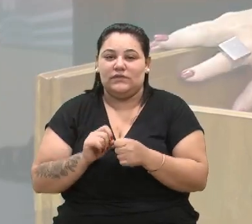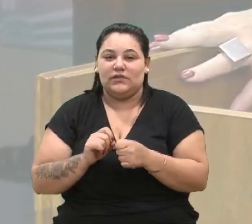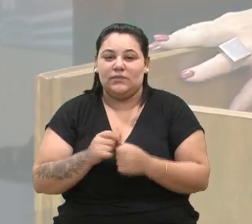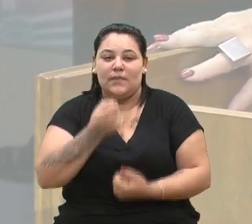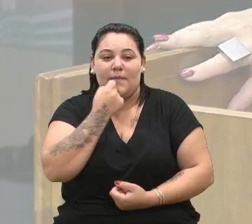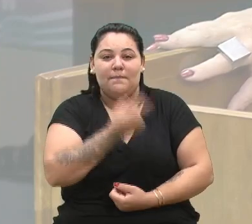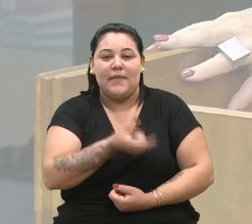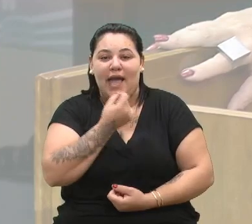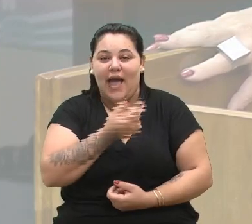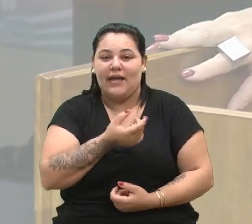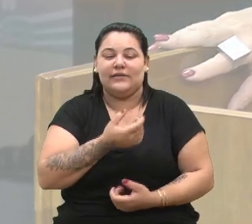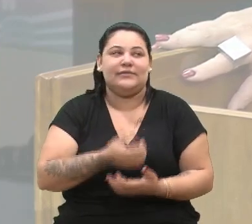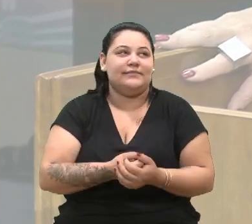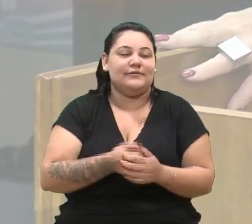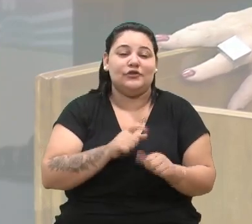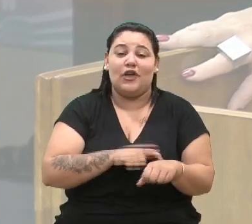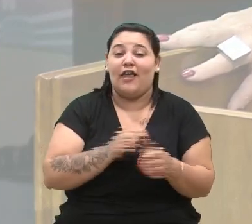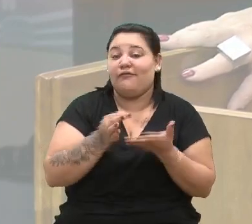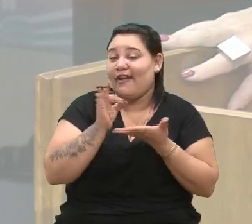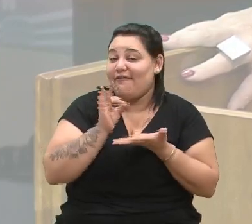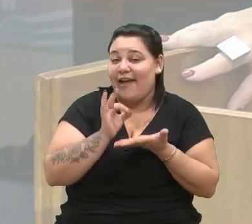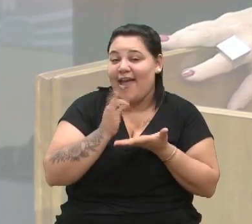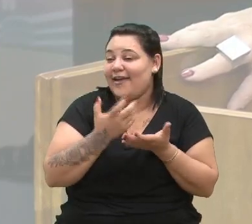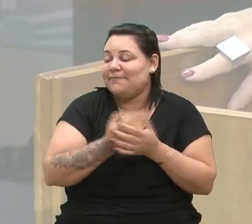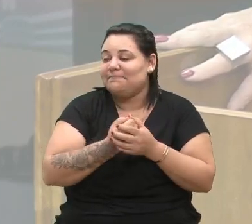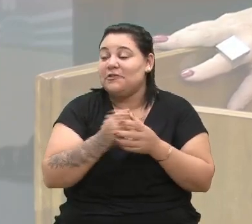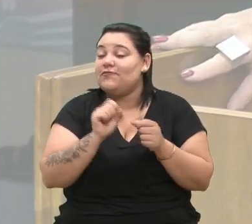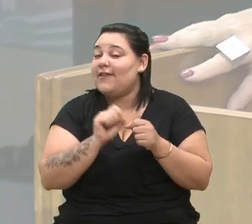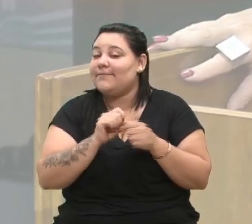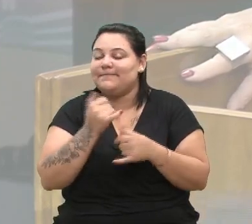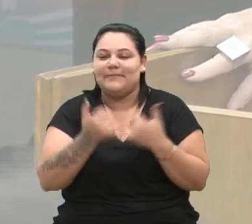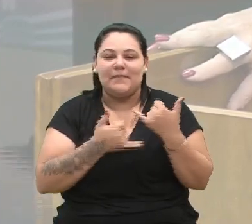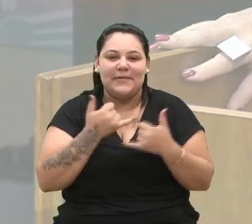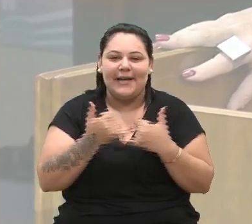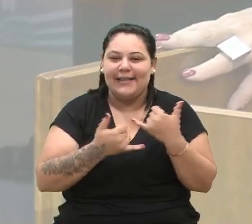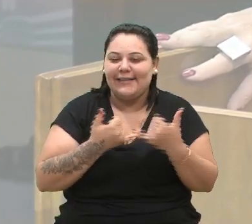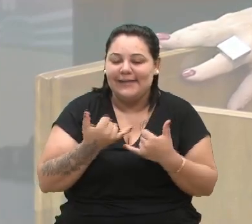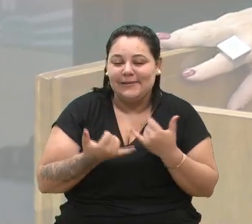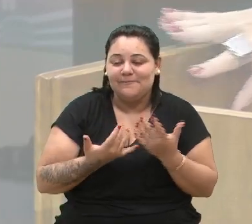no café com alguém, quando a gente faz uma brincadeira,